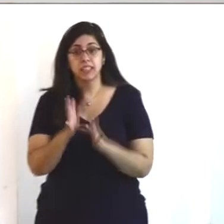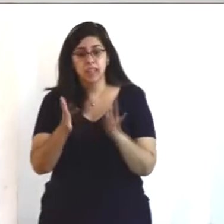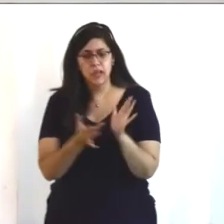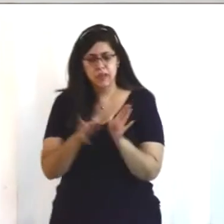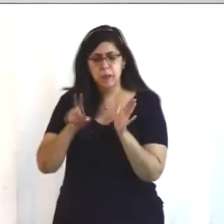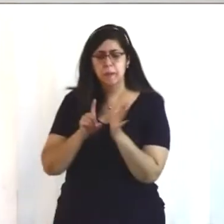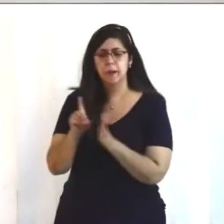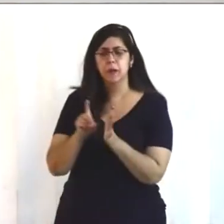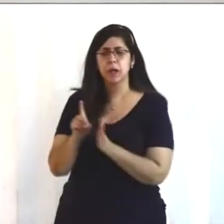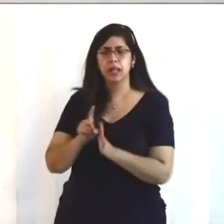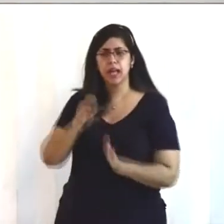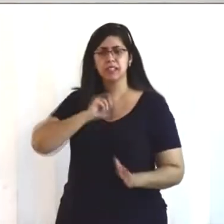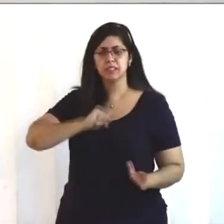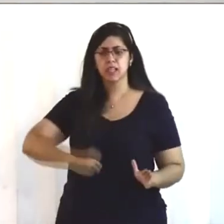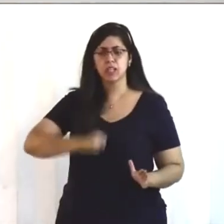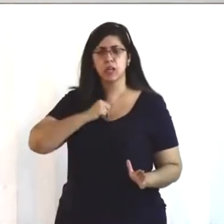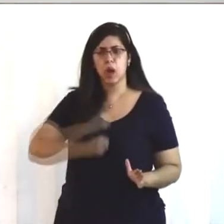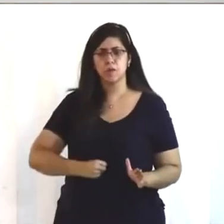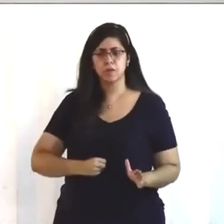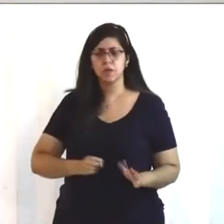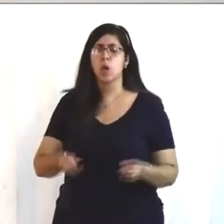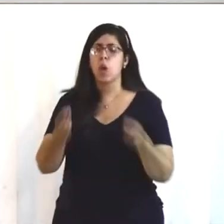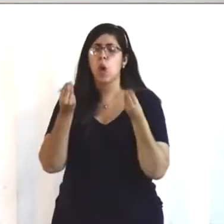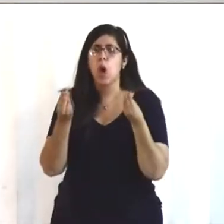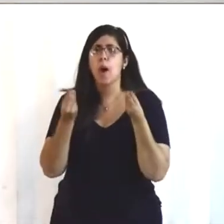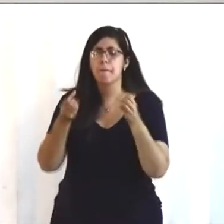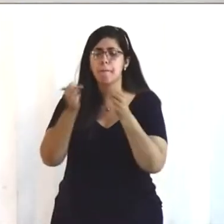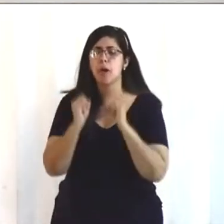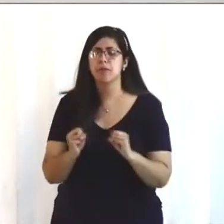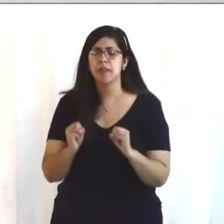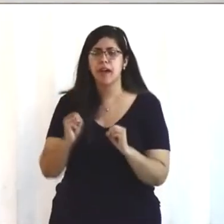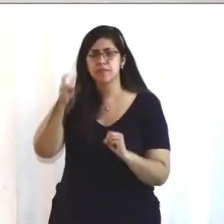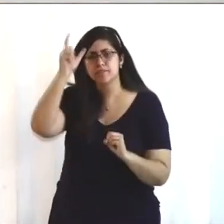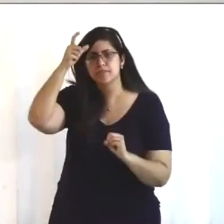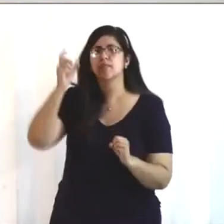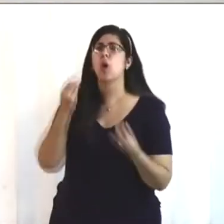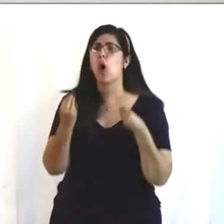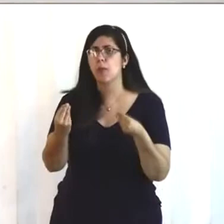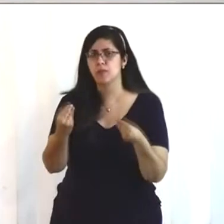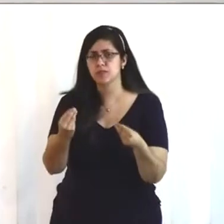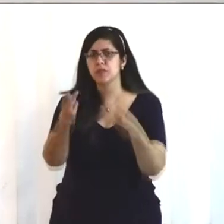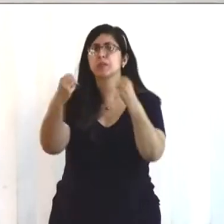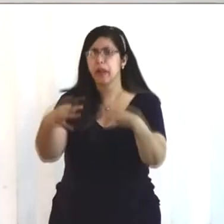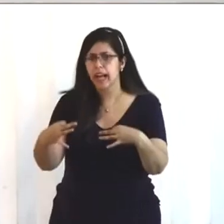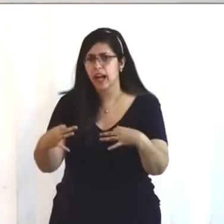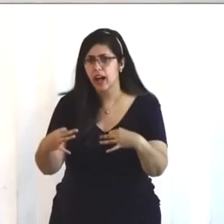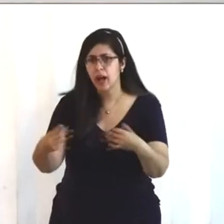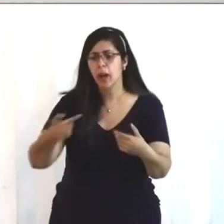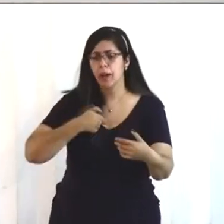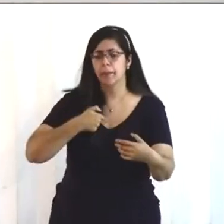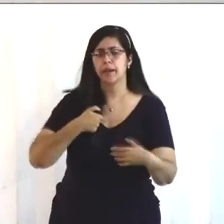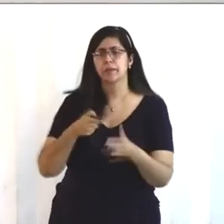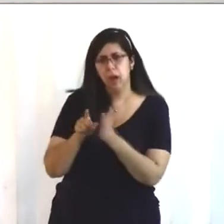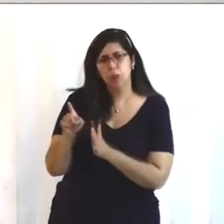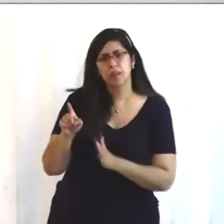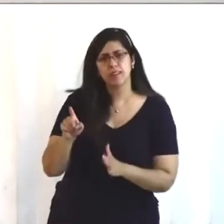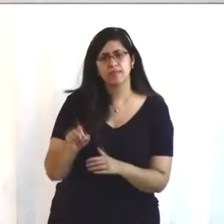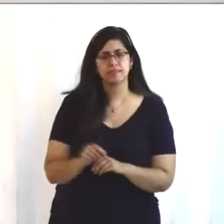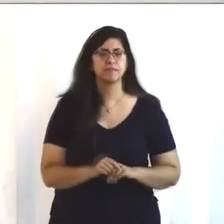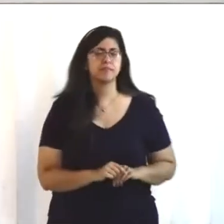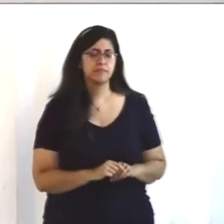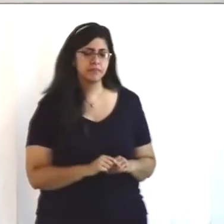de Satanás. Isso vai do versículo 23 até o versículo 27, quando